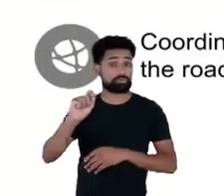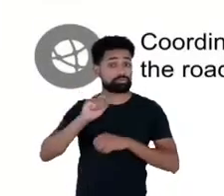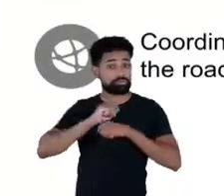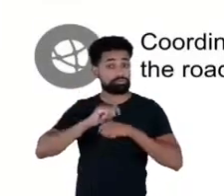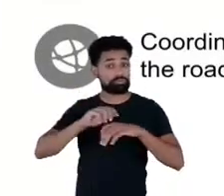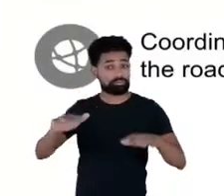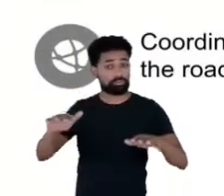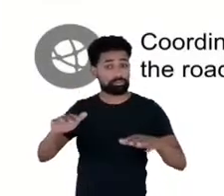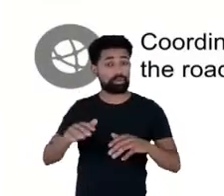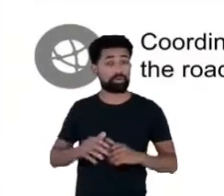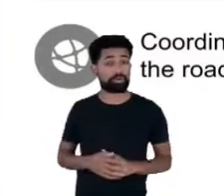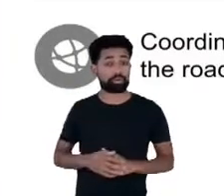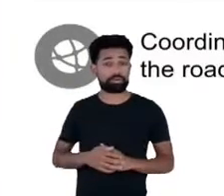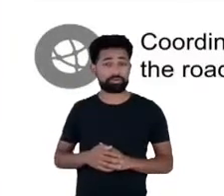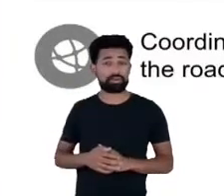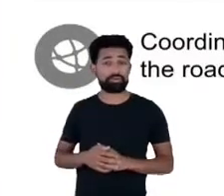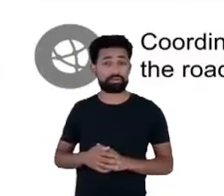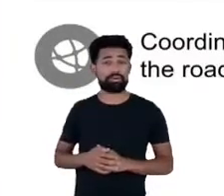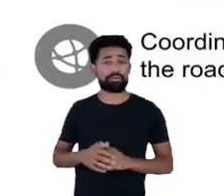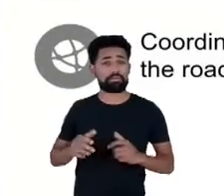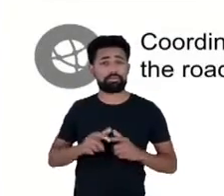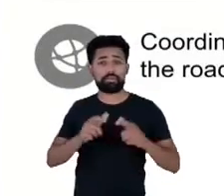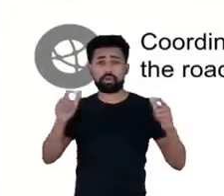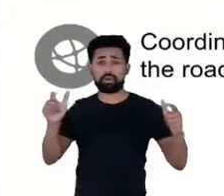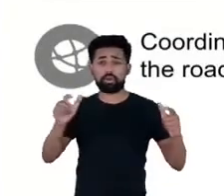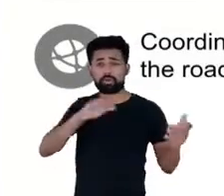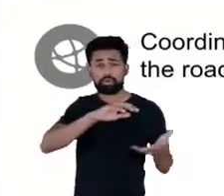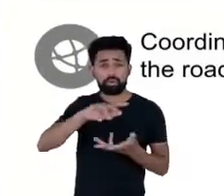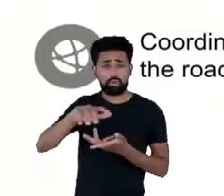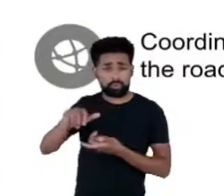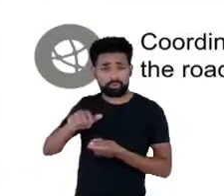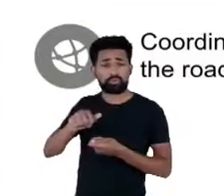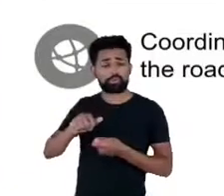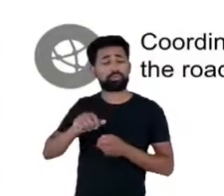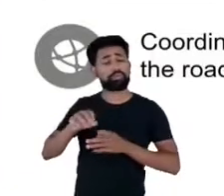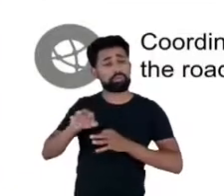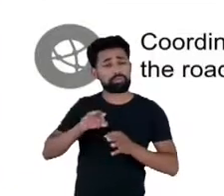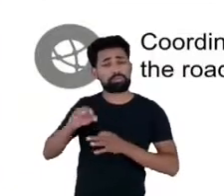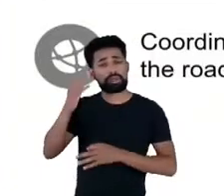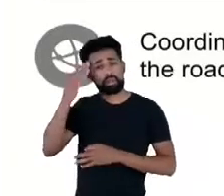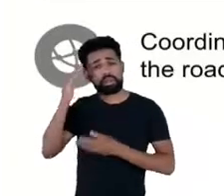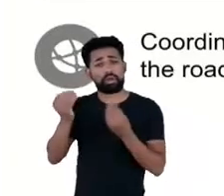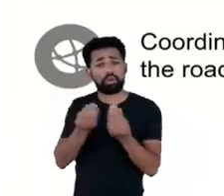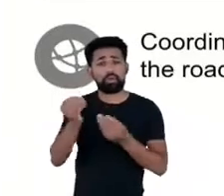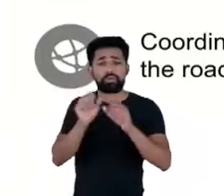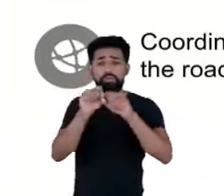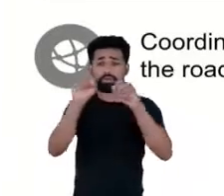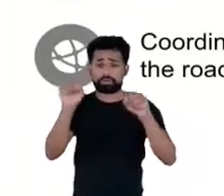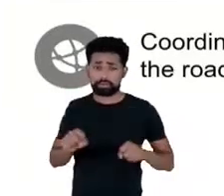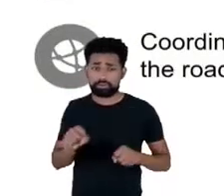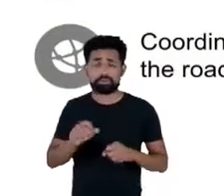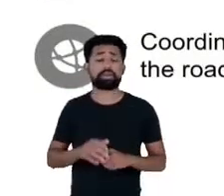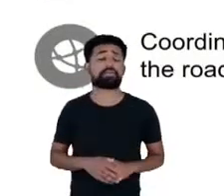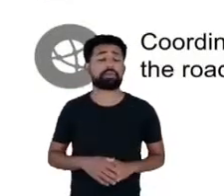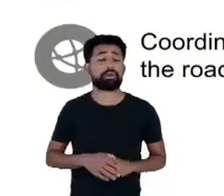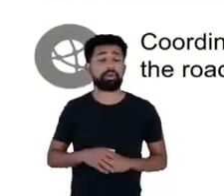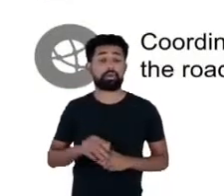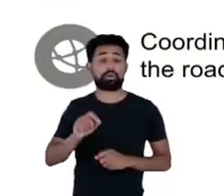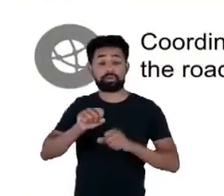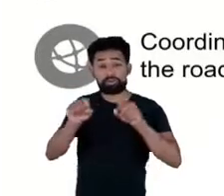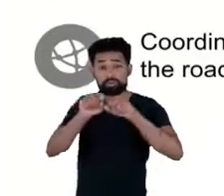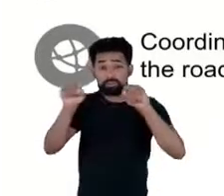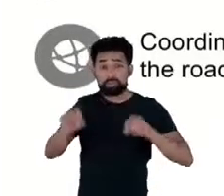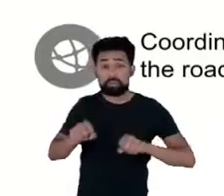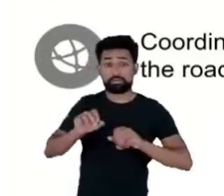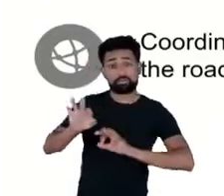mundo, para promover o planejamento, a simulação e P&D do novo sistema elétrico. O novo sistema planejamento